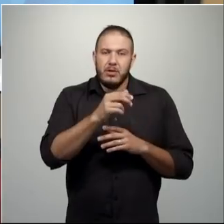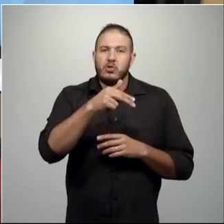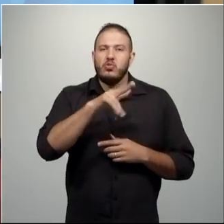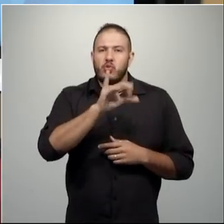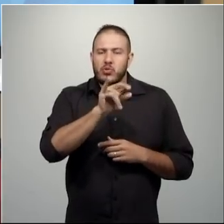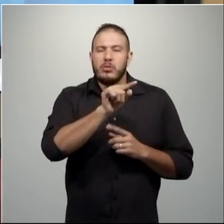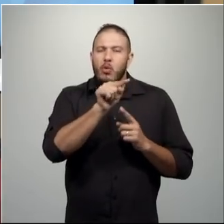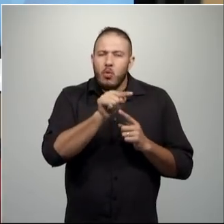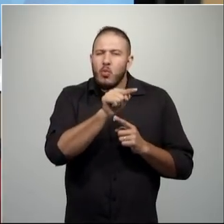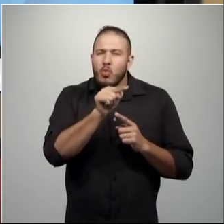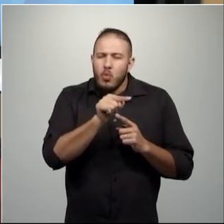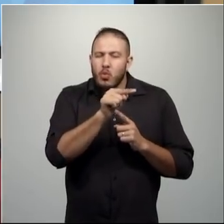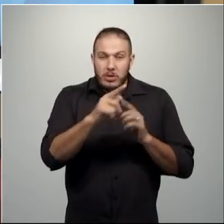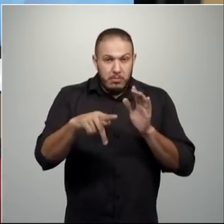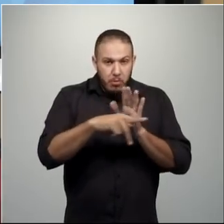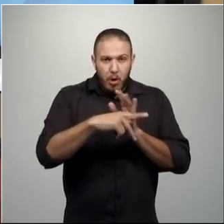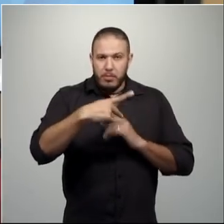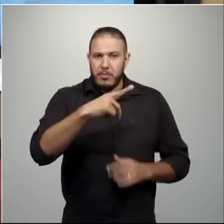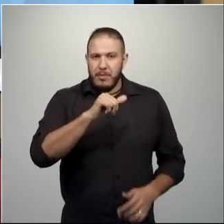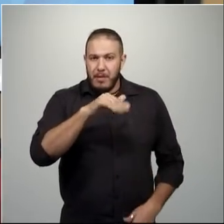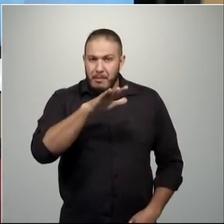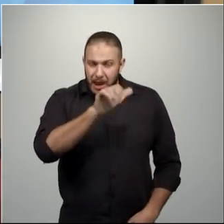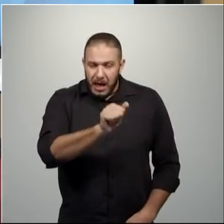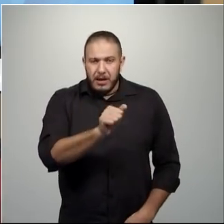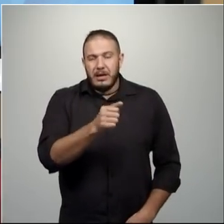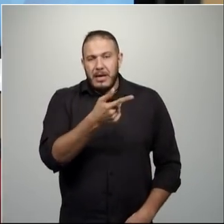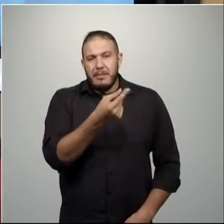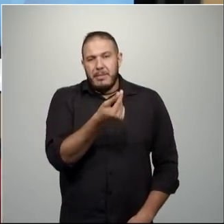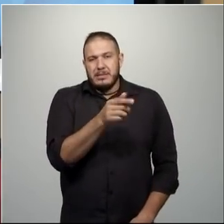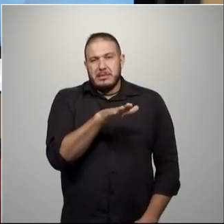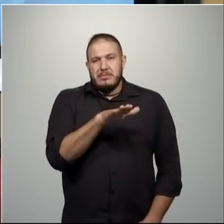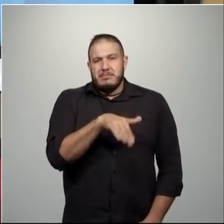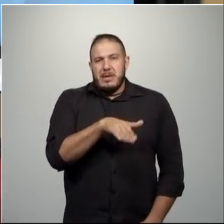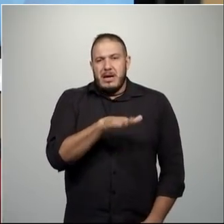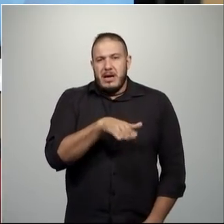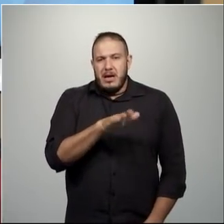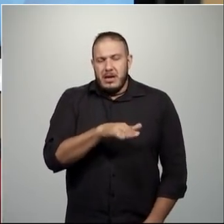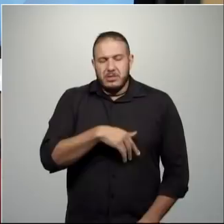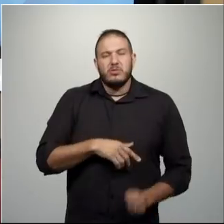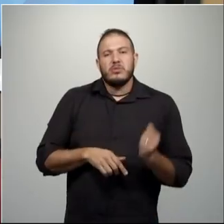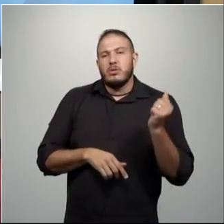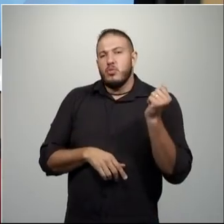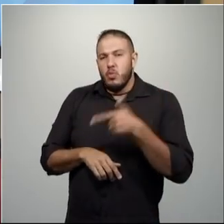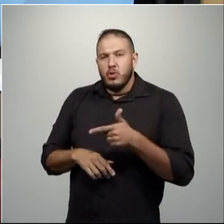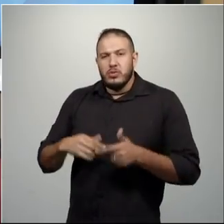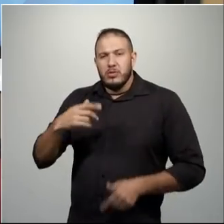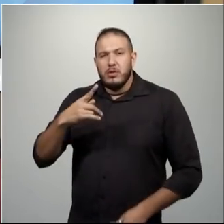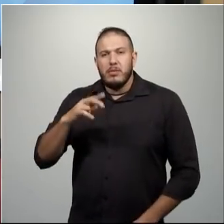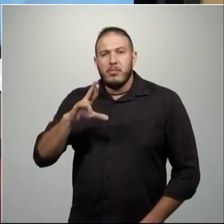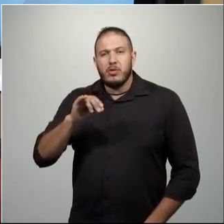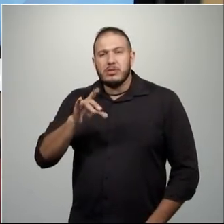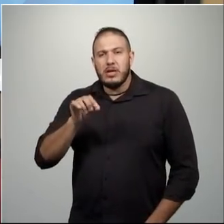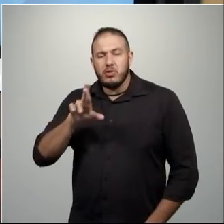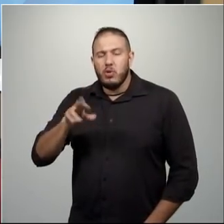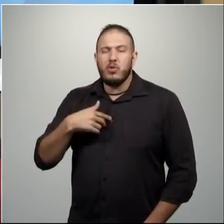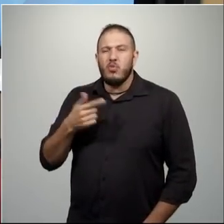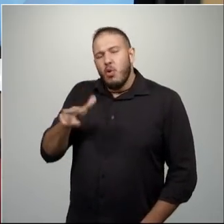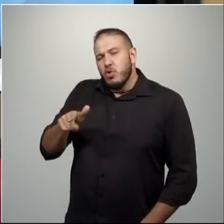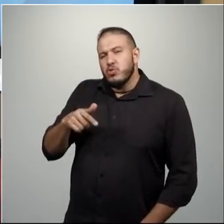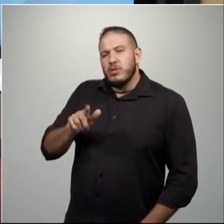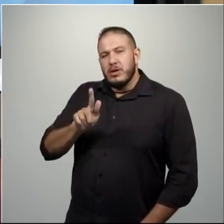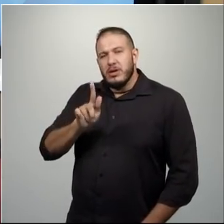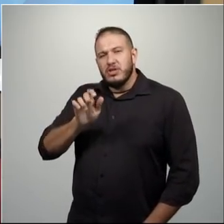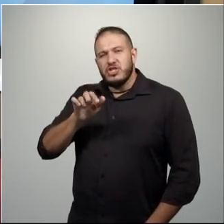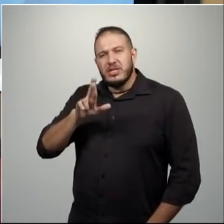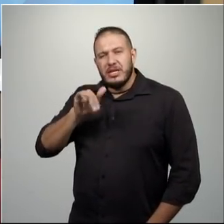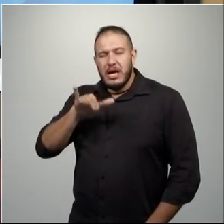de uma placa de processamento gráfico é bem mais baixo do que de um processador genérico como é o caso de um de um